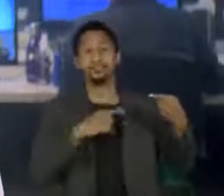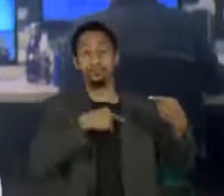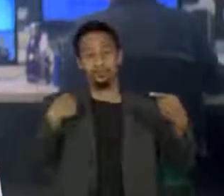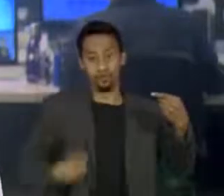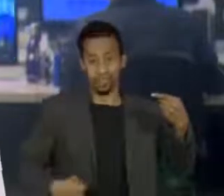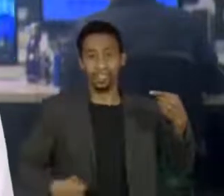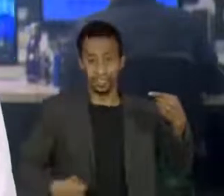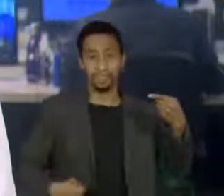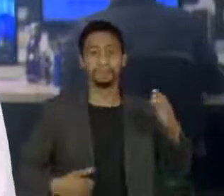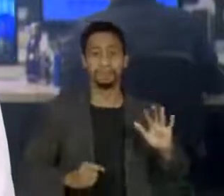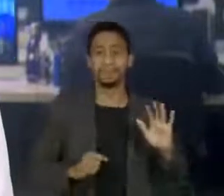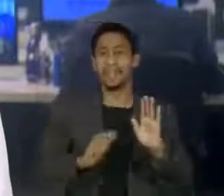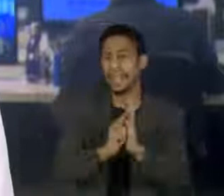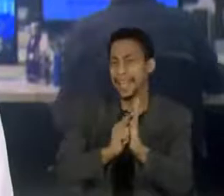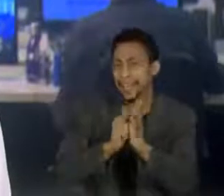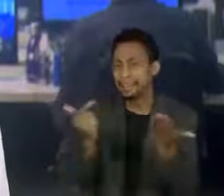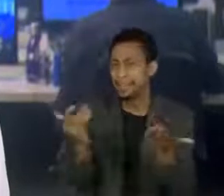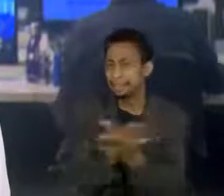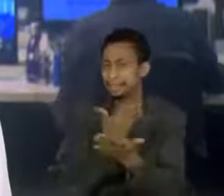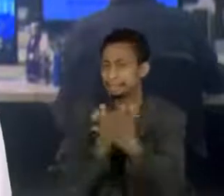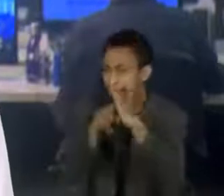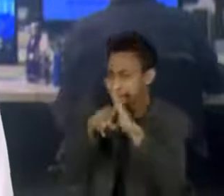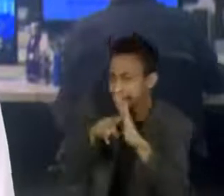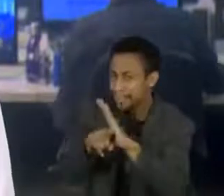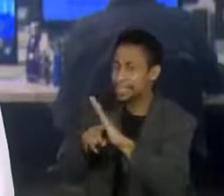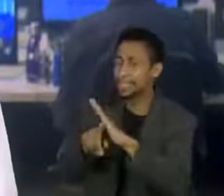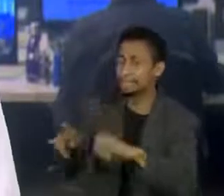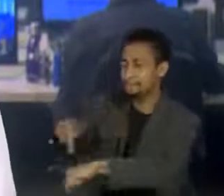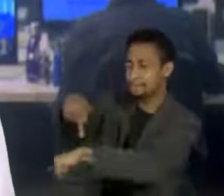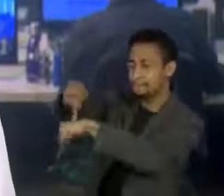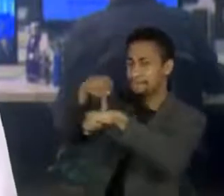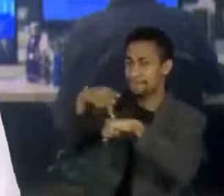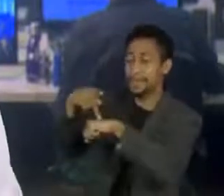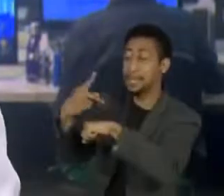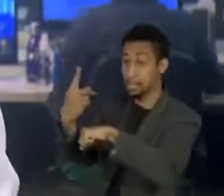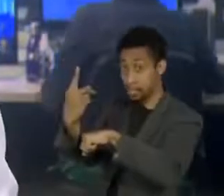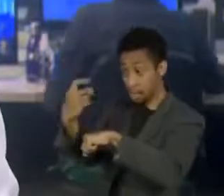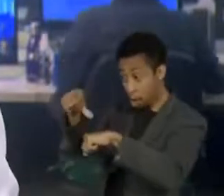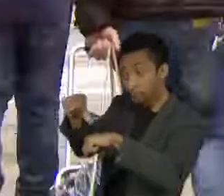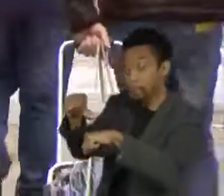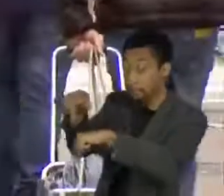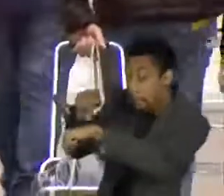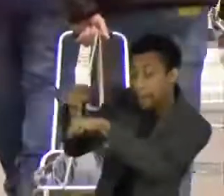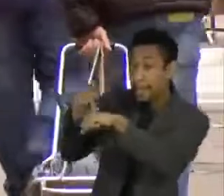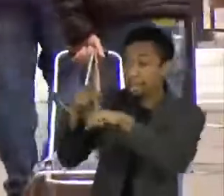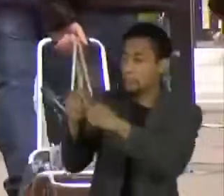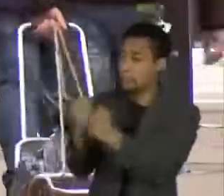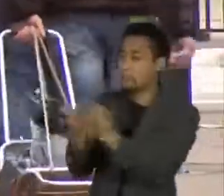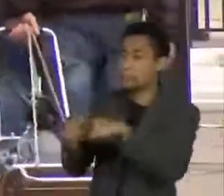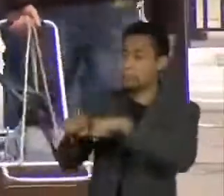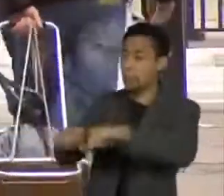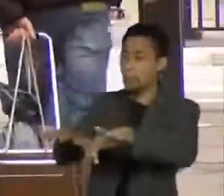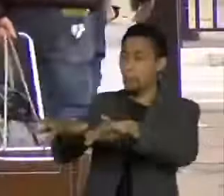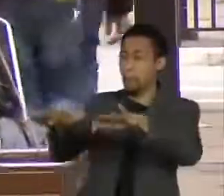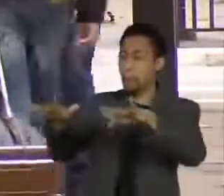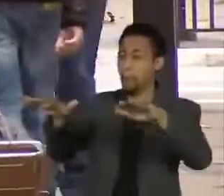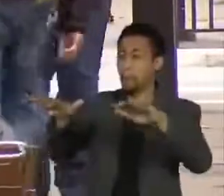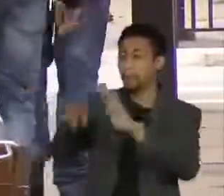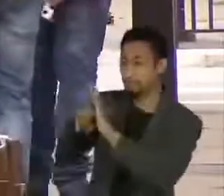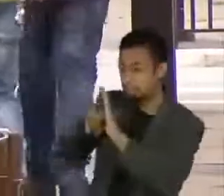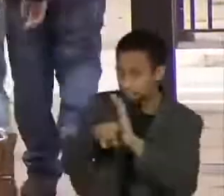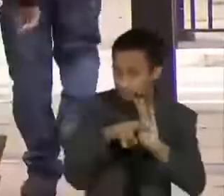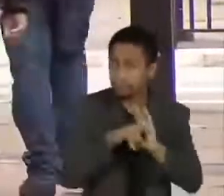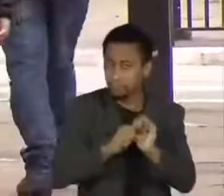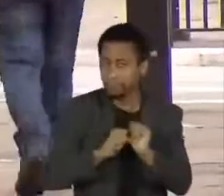da revista Nature foi feita nos 19 países mais atingidos pela doença. Nas ruas, tem